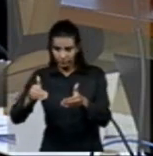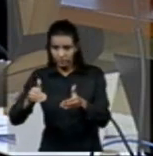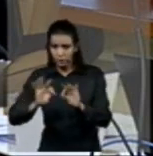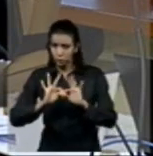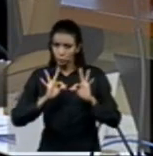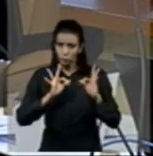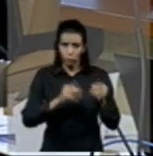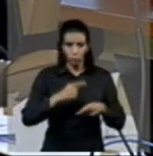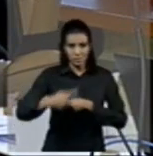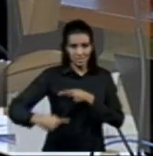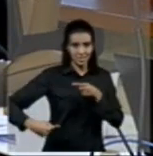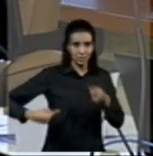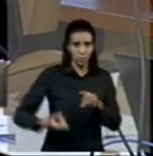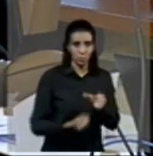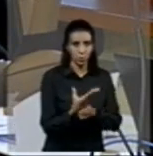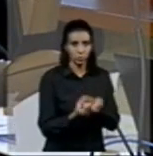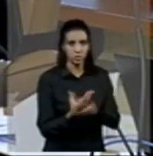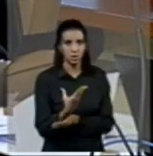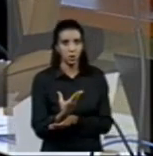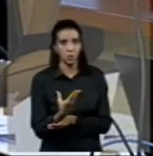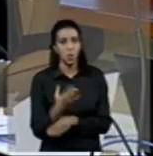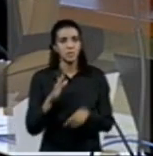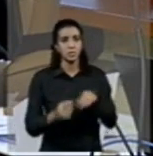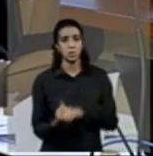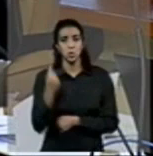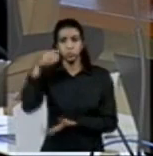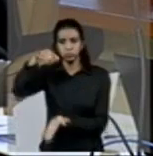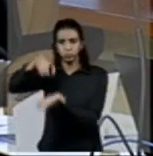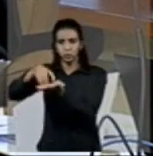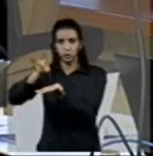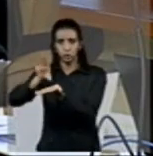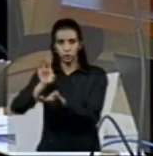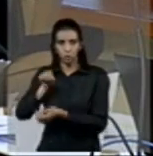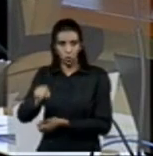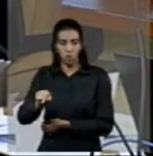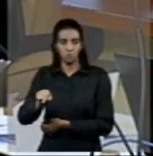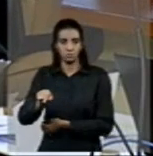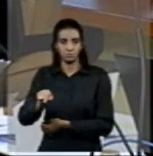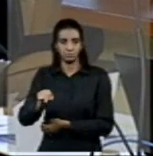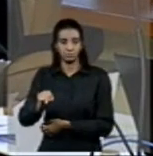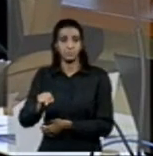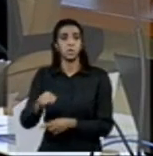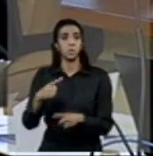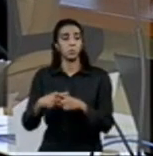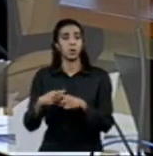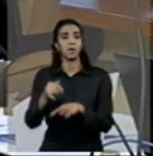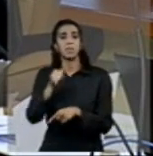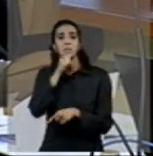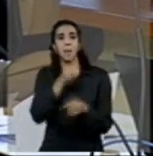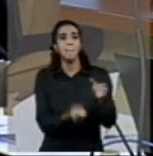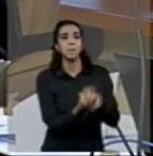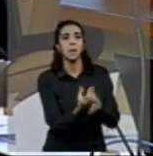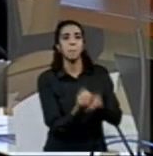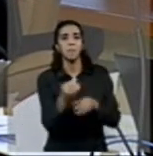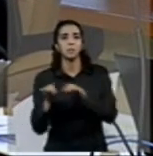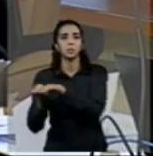cadeia produtiva se dava num único estabelecimento, pela horizontalização da